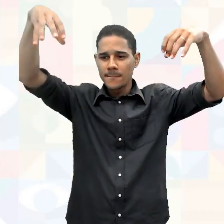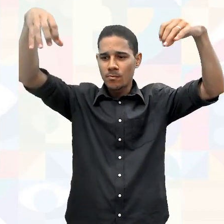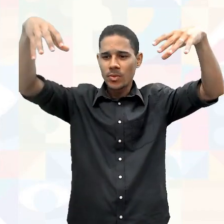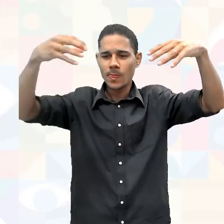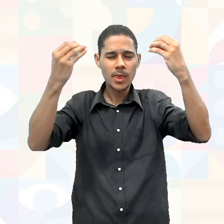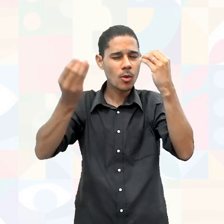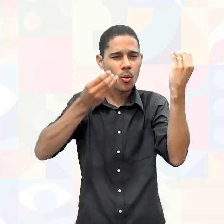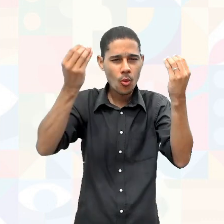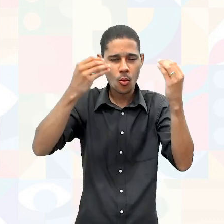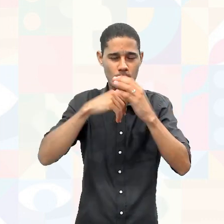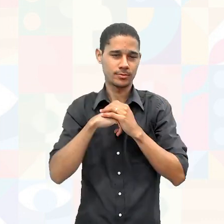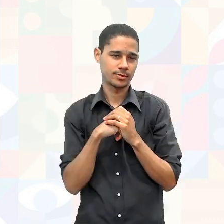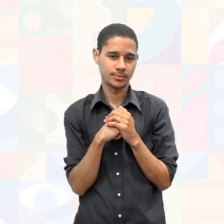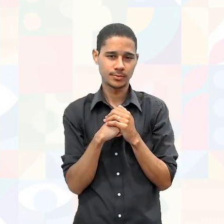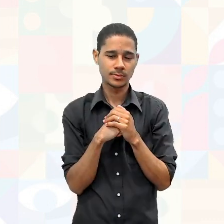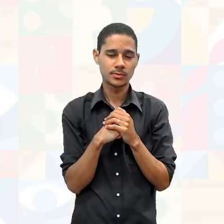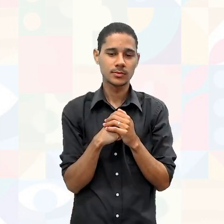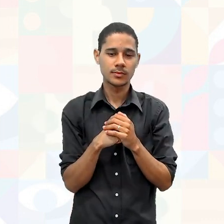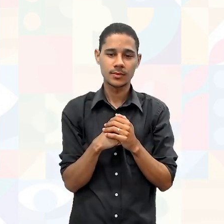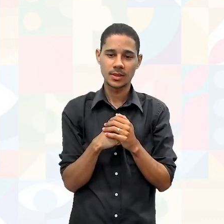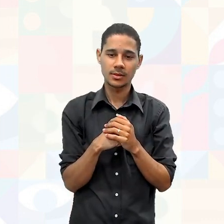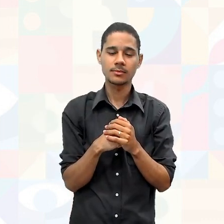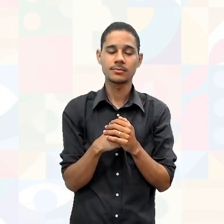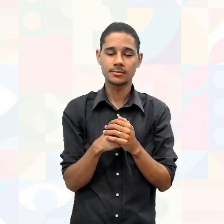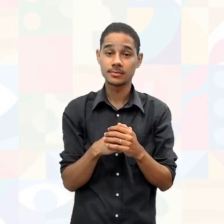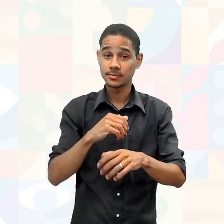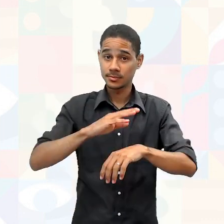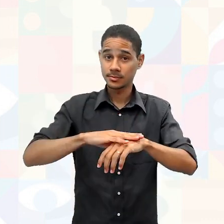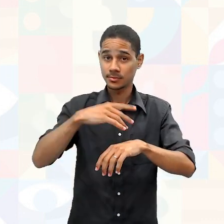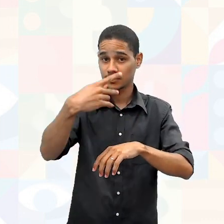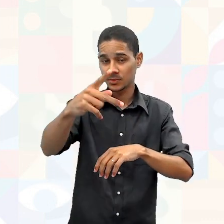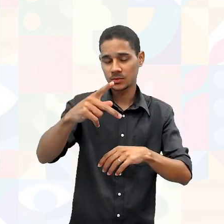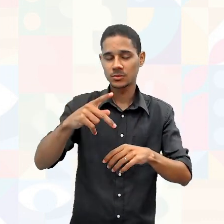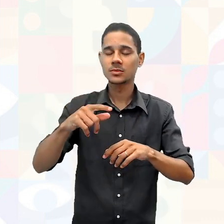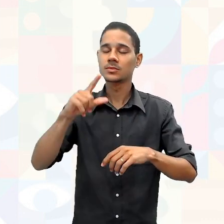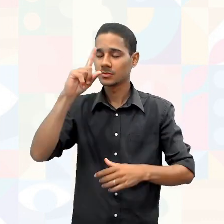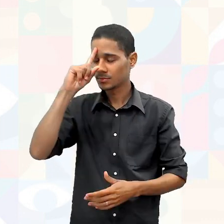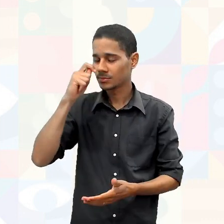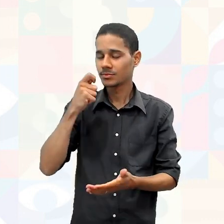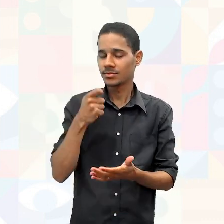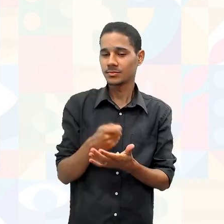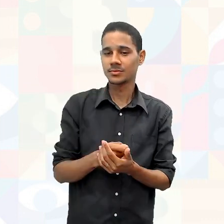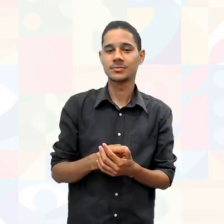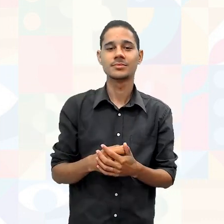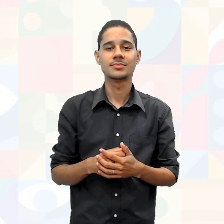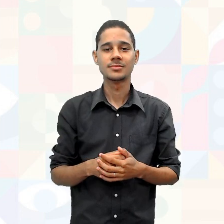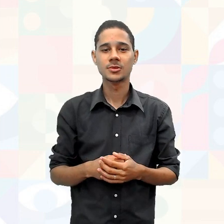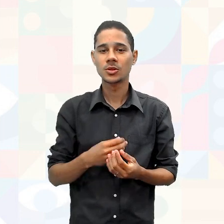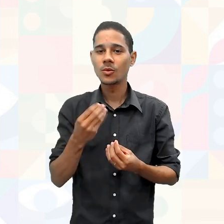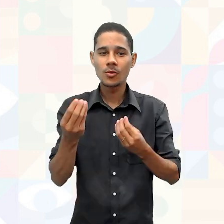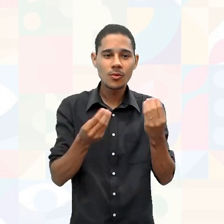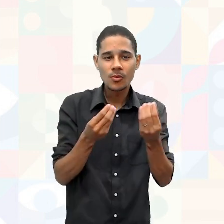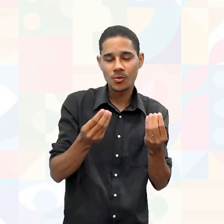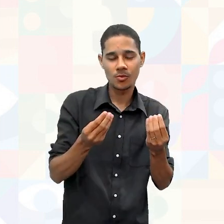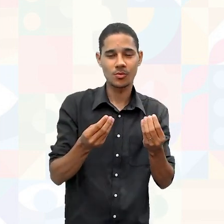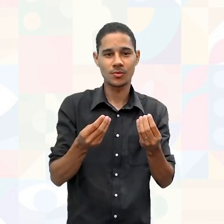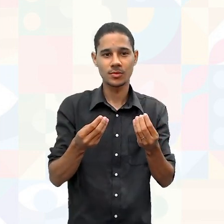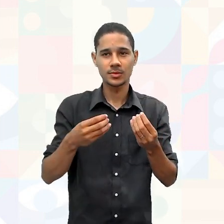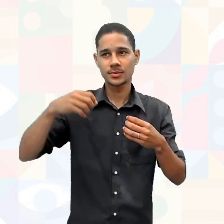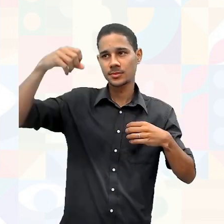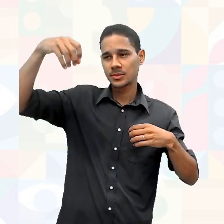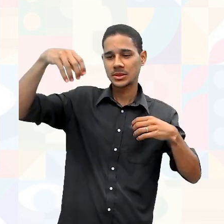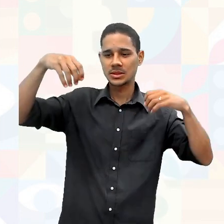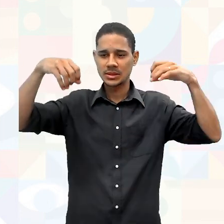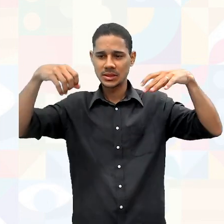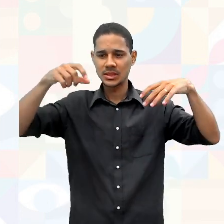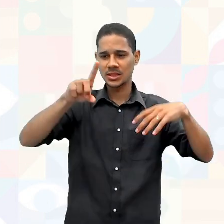nesse forro, né? Você vai trabalhar com isso, você vai definir como é que vai funcionar essa iluminação, se é direta, se é